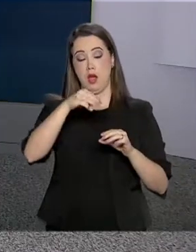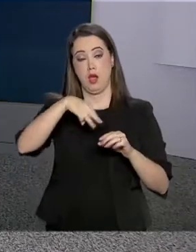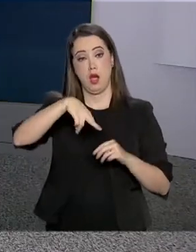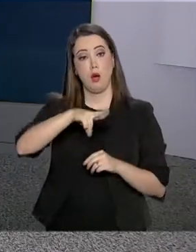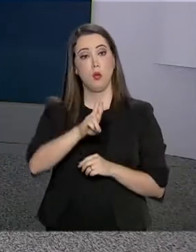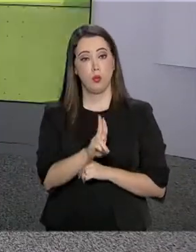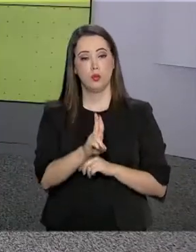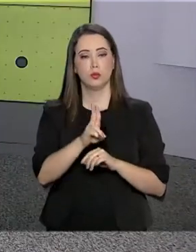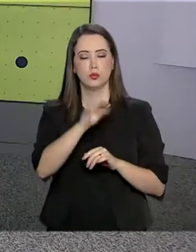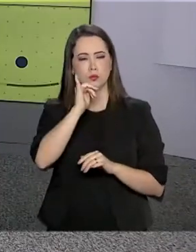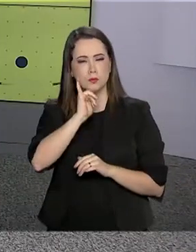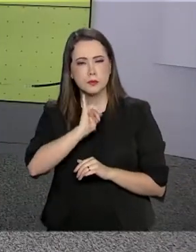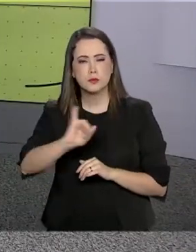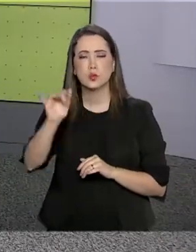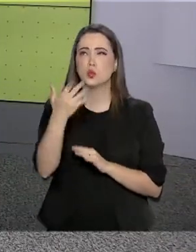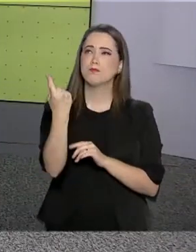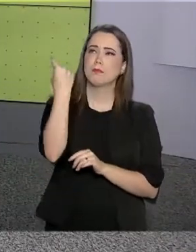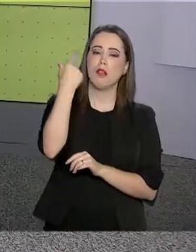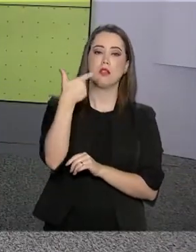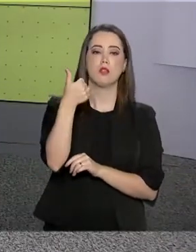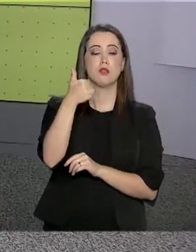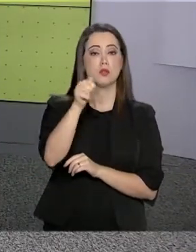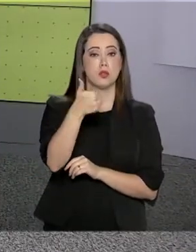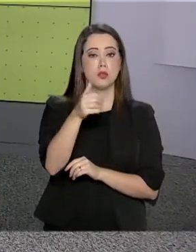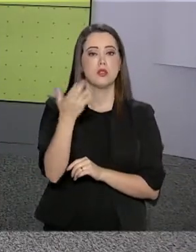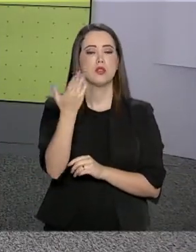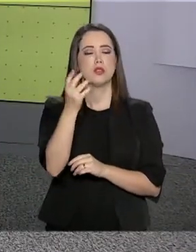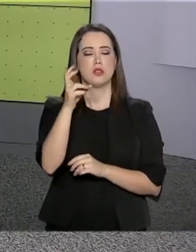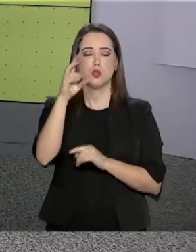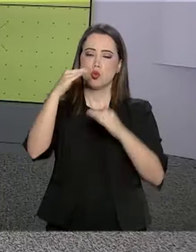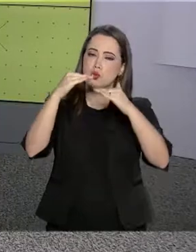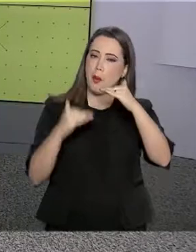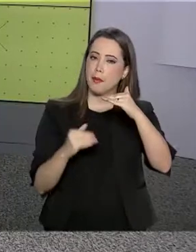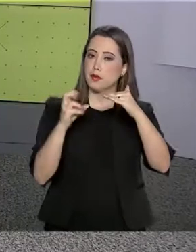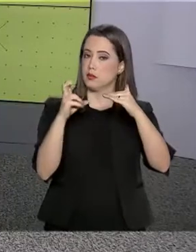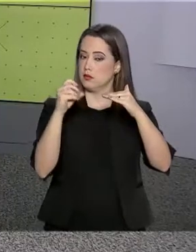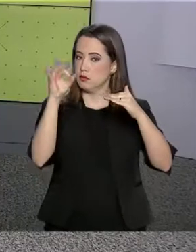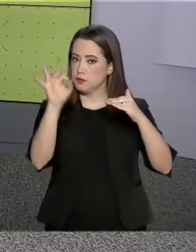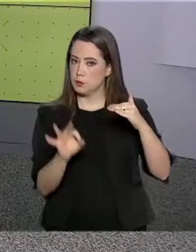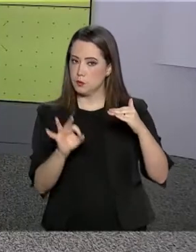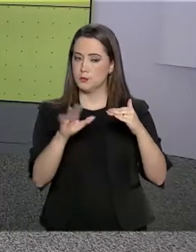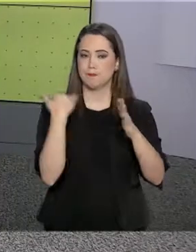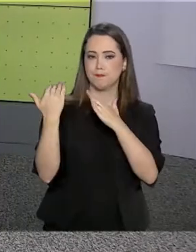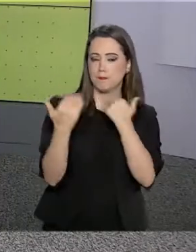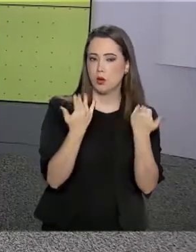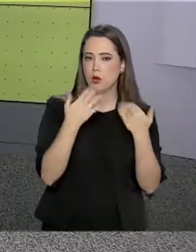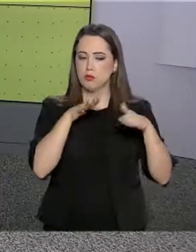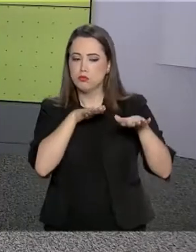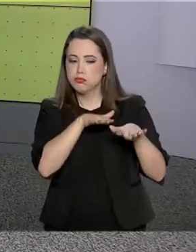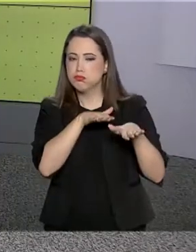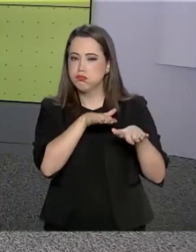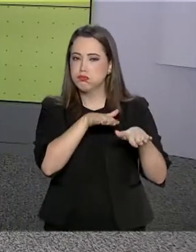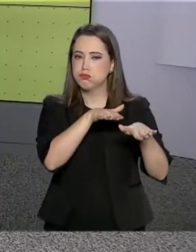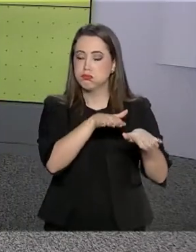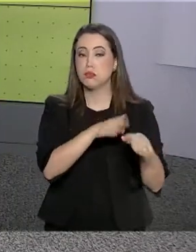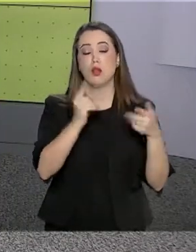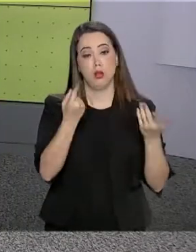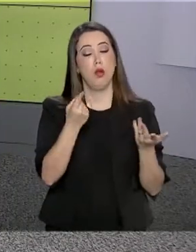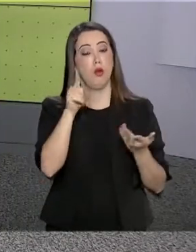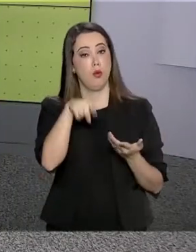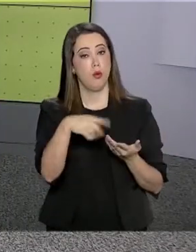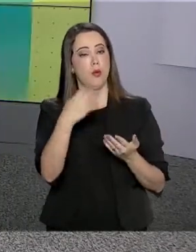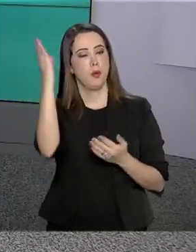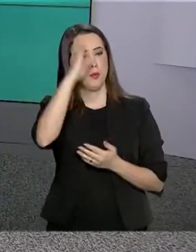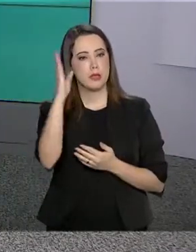2011 uma meta mundial de diminuir em 50% o número de mortes no trânsito. Com essa intenção, o